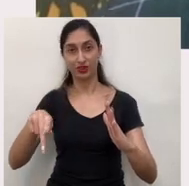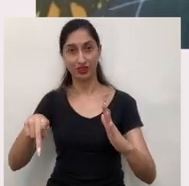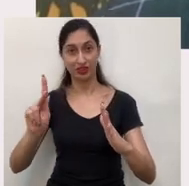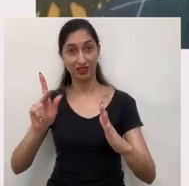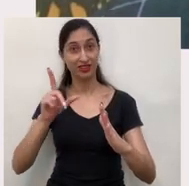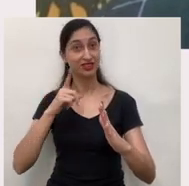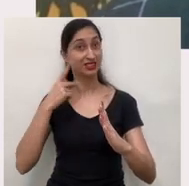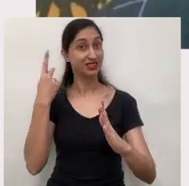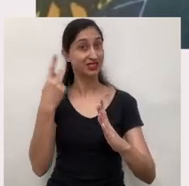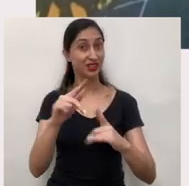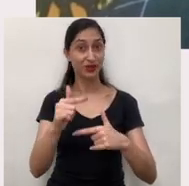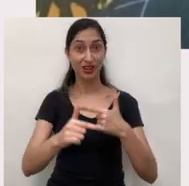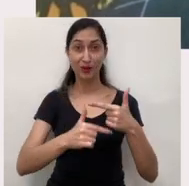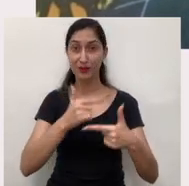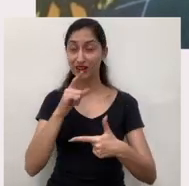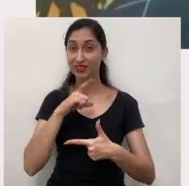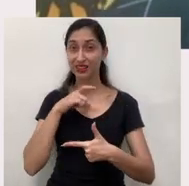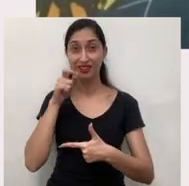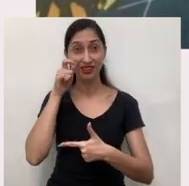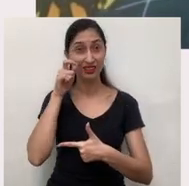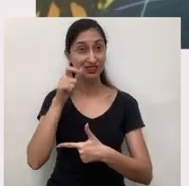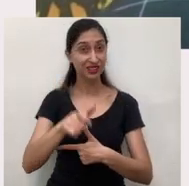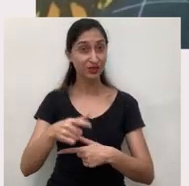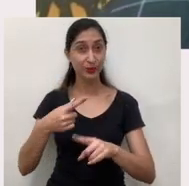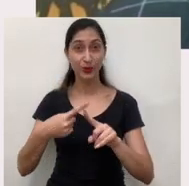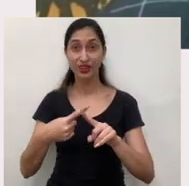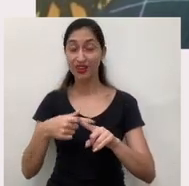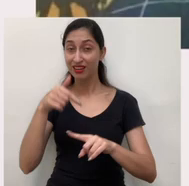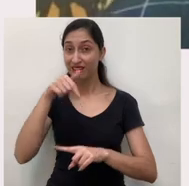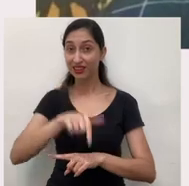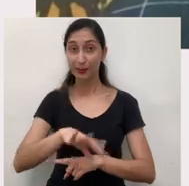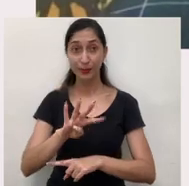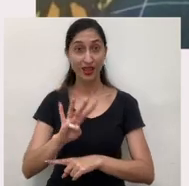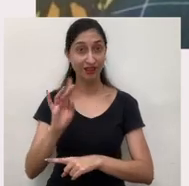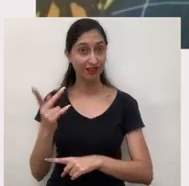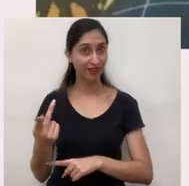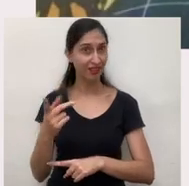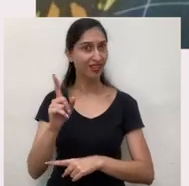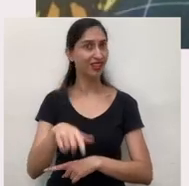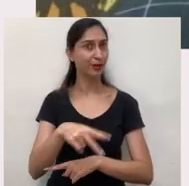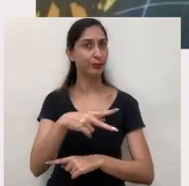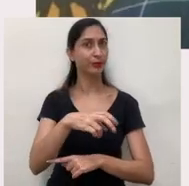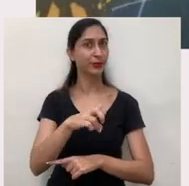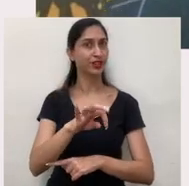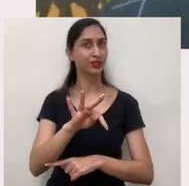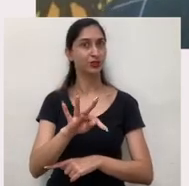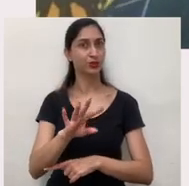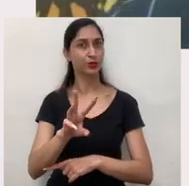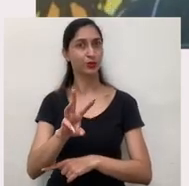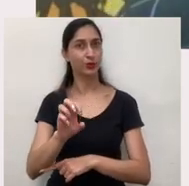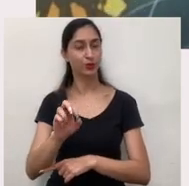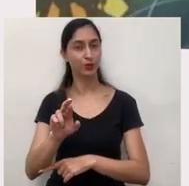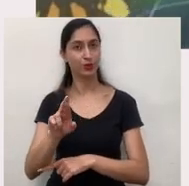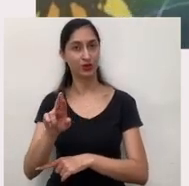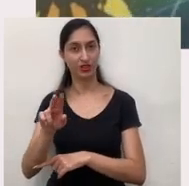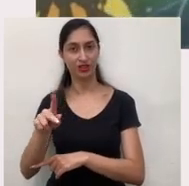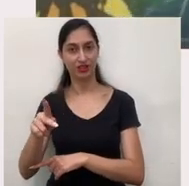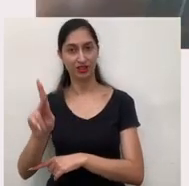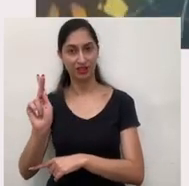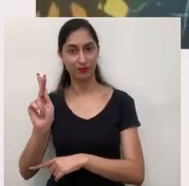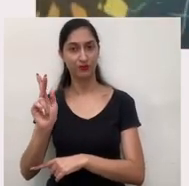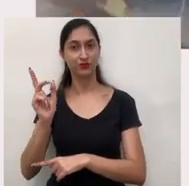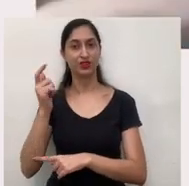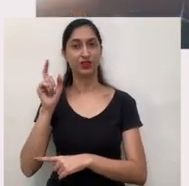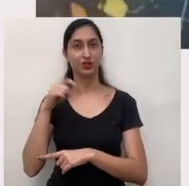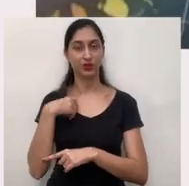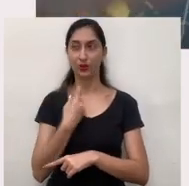uma perspectiva tão interessante quando eu penso em cidade, porque Belo Horizonte é uma cidade patchwork, né? E a gente vai atravessando